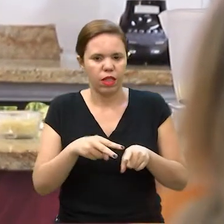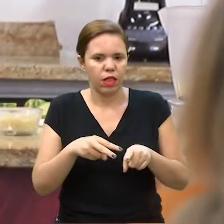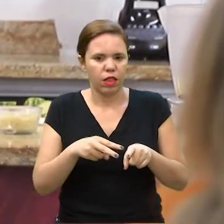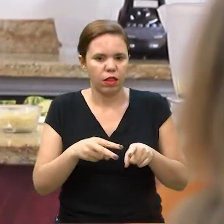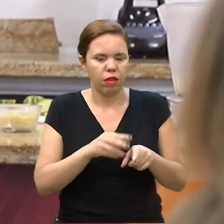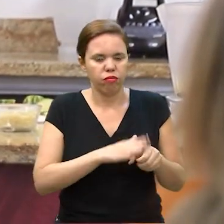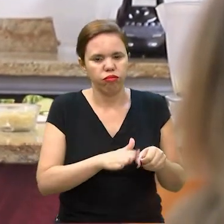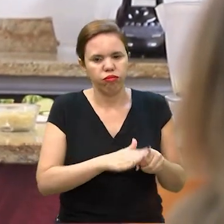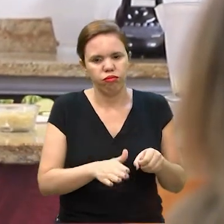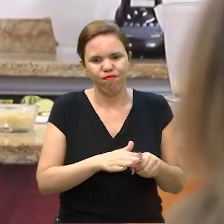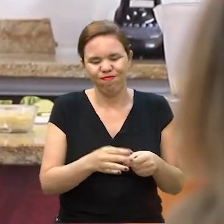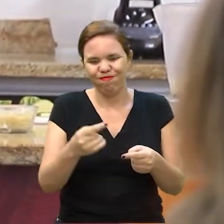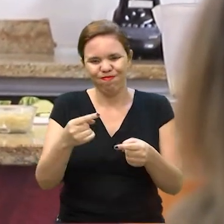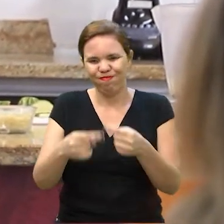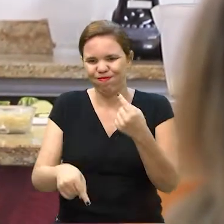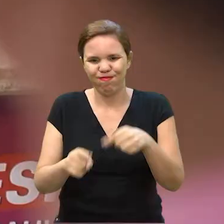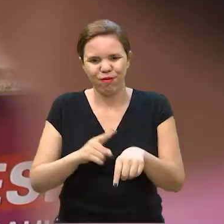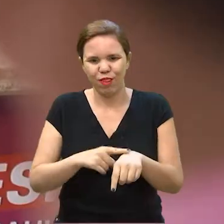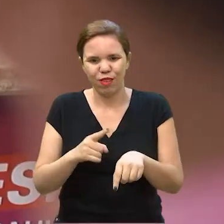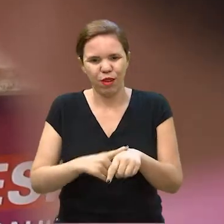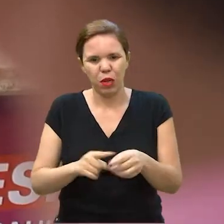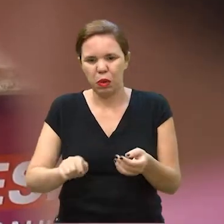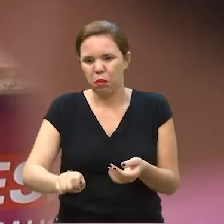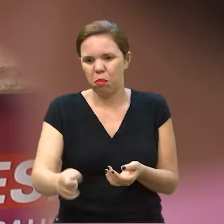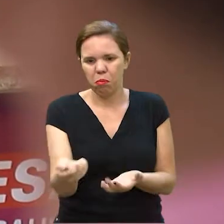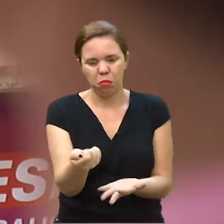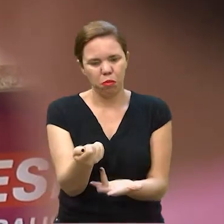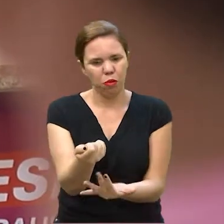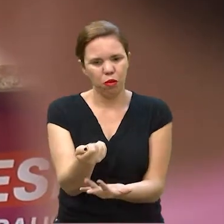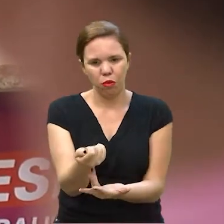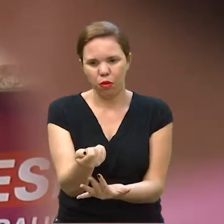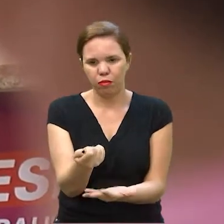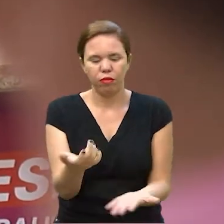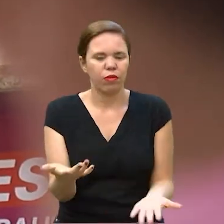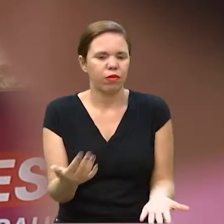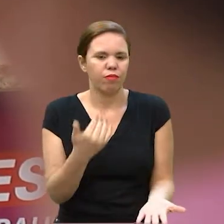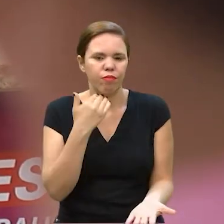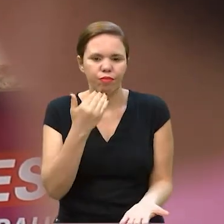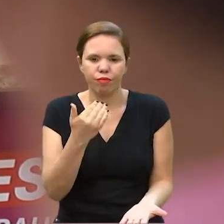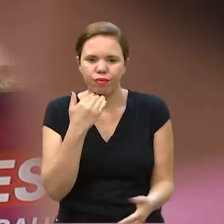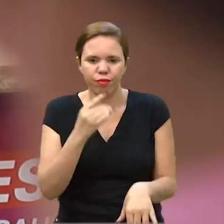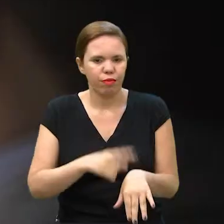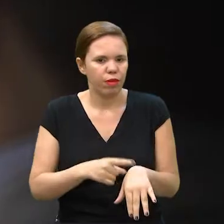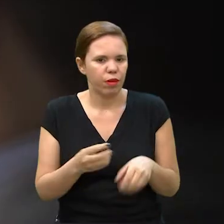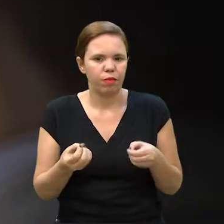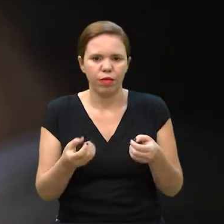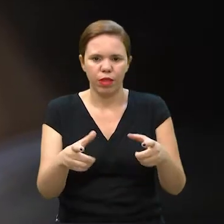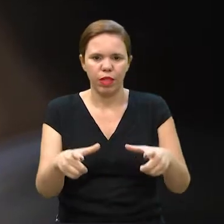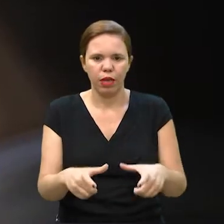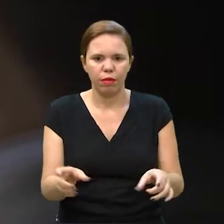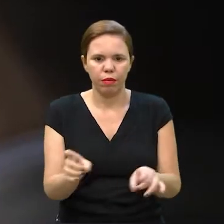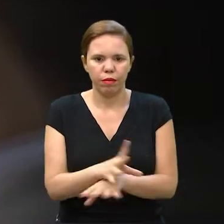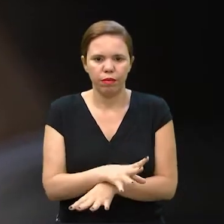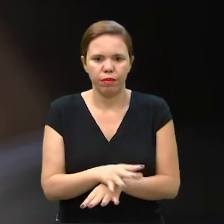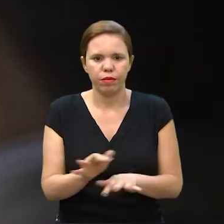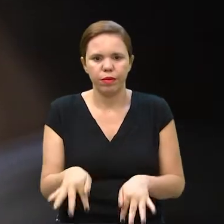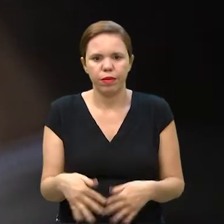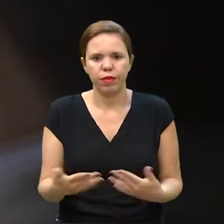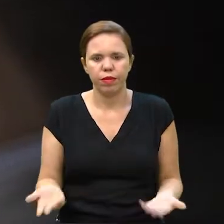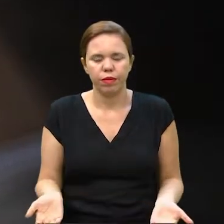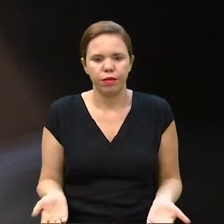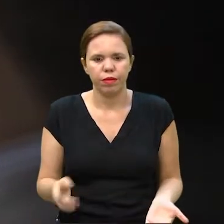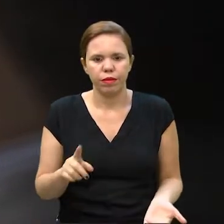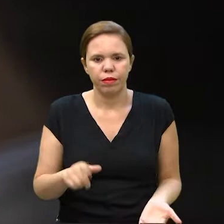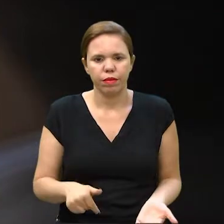legumes, mas algo deu errado na hora de acender o forno e a receita não assou a tempo de entregar o prato finalizado.